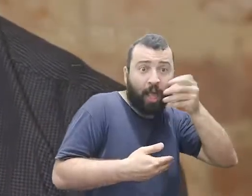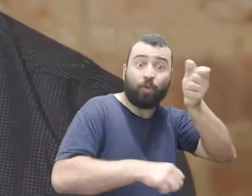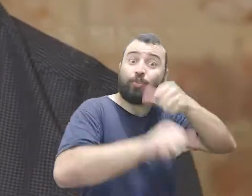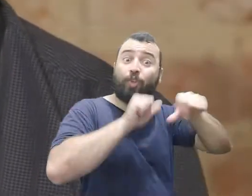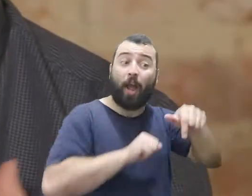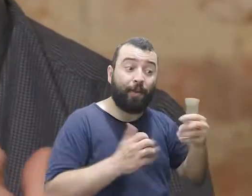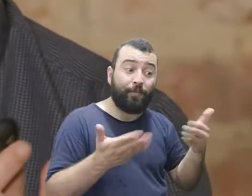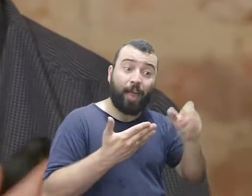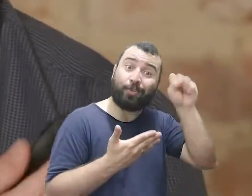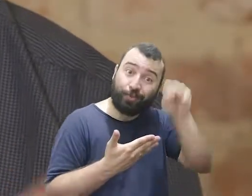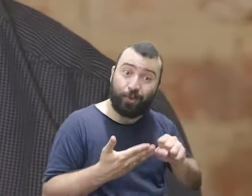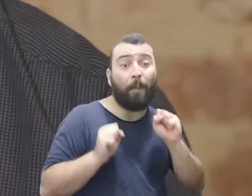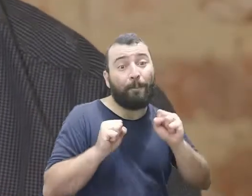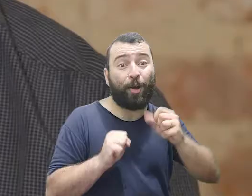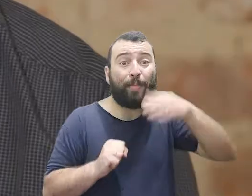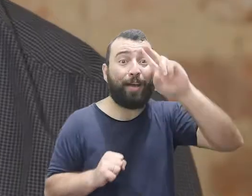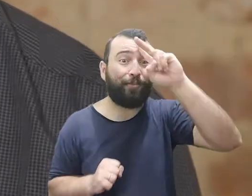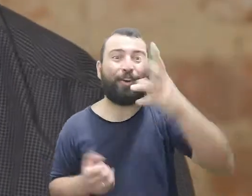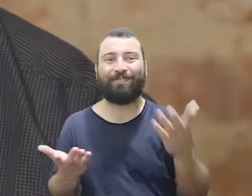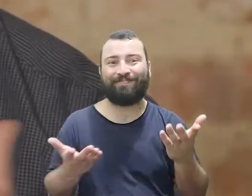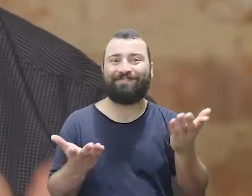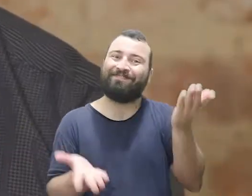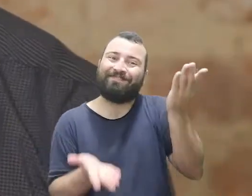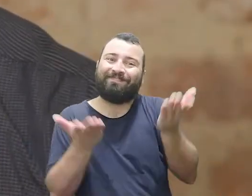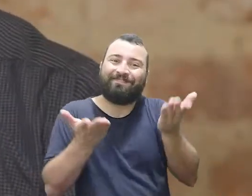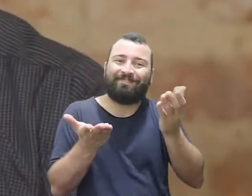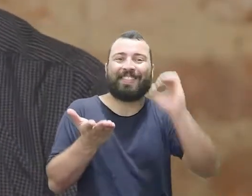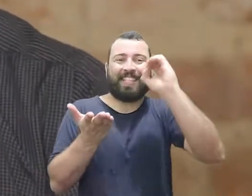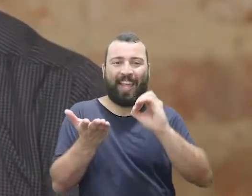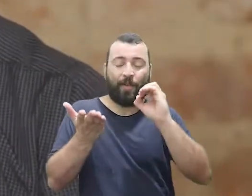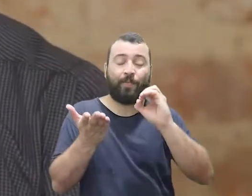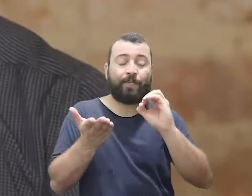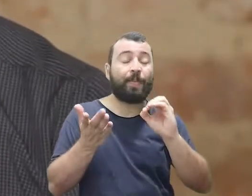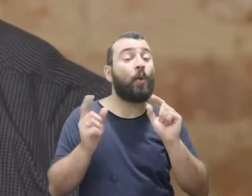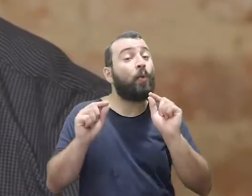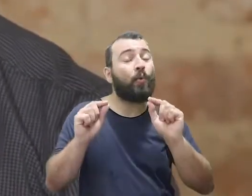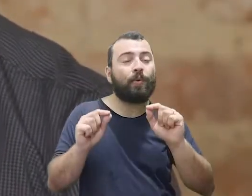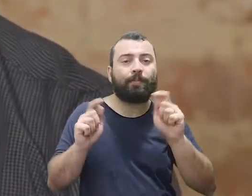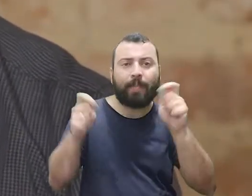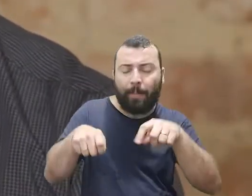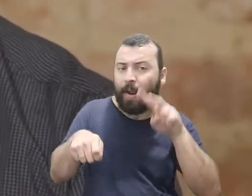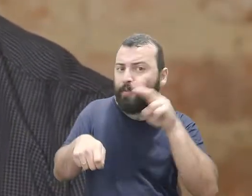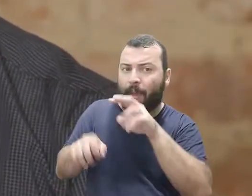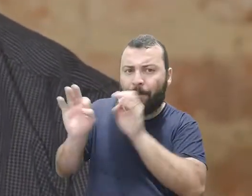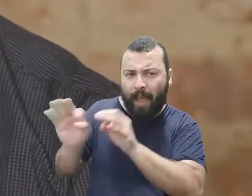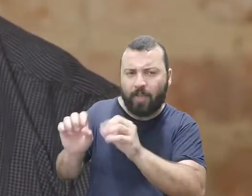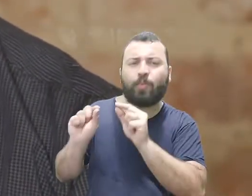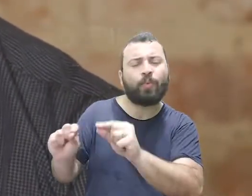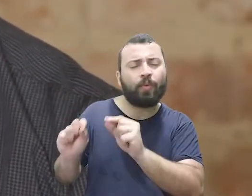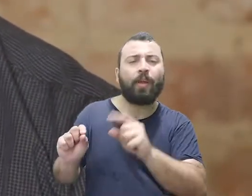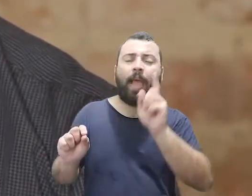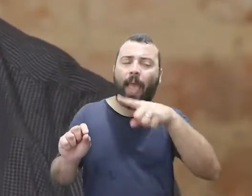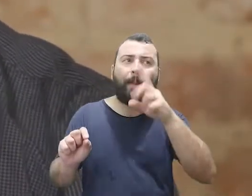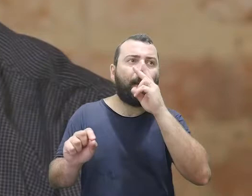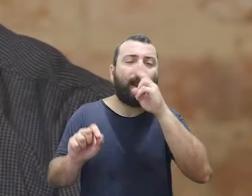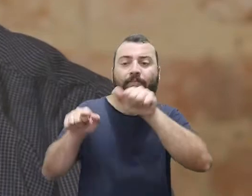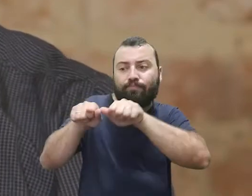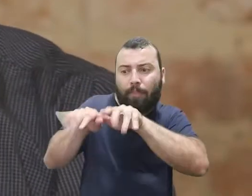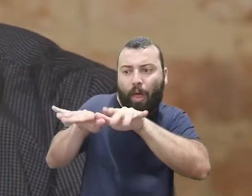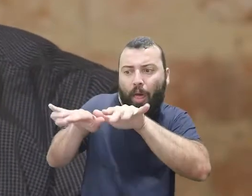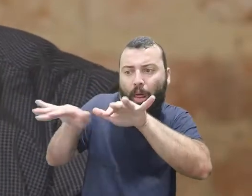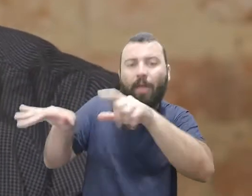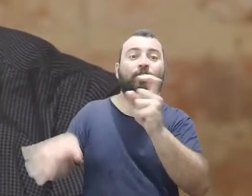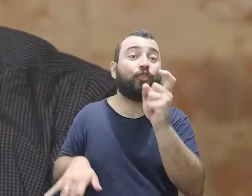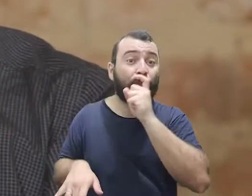brando, o verão no hemisfério sul também pode ser mais intenso, então o balanço fica zero. O que ele consegue deflagrar de fato é uma